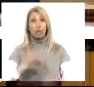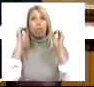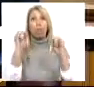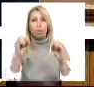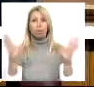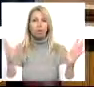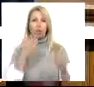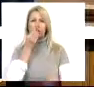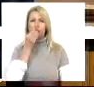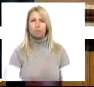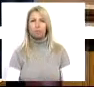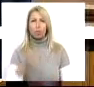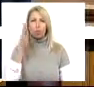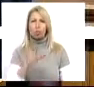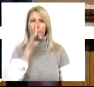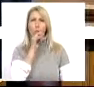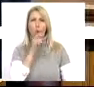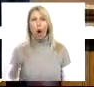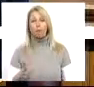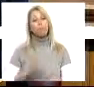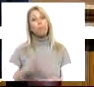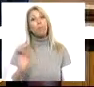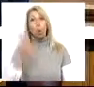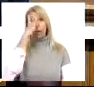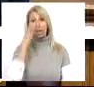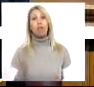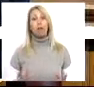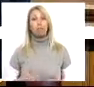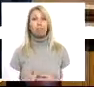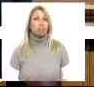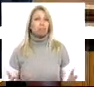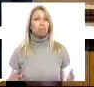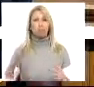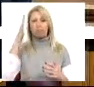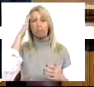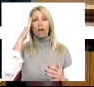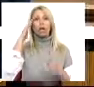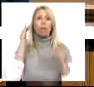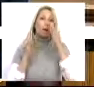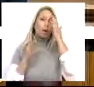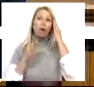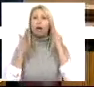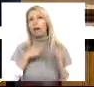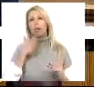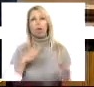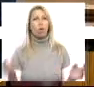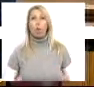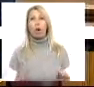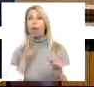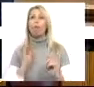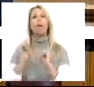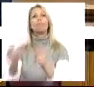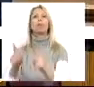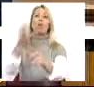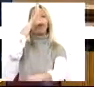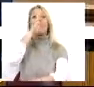injustiça gritante. Mas sobre o Carnaval, e porque nos parece muito pouco razoável deixar nas mãos do Governo a faculdade